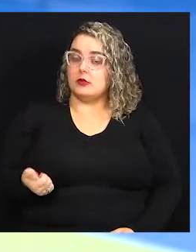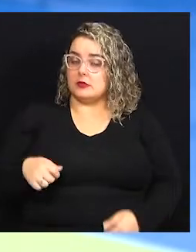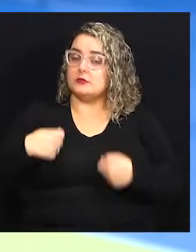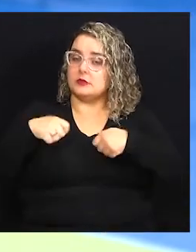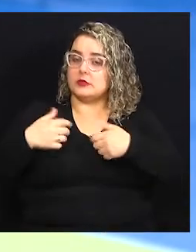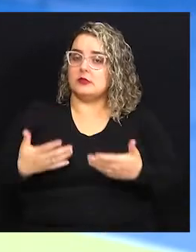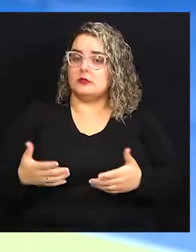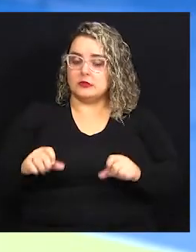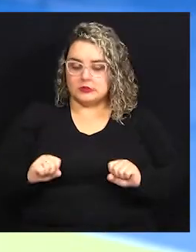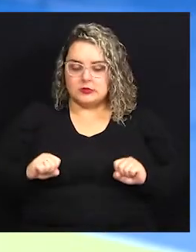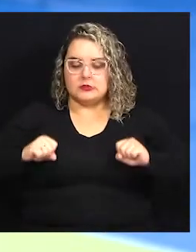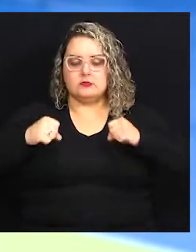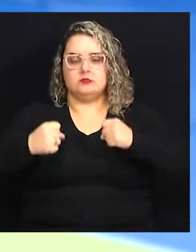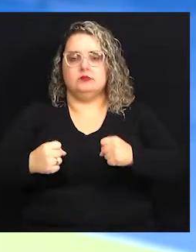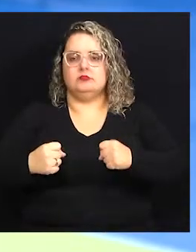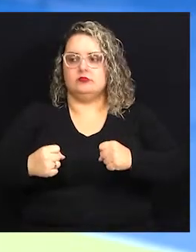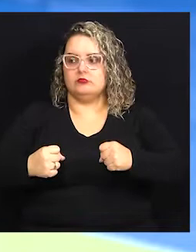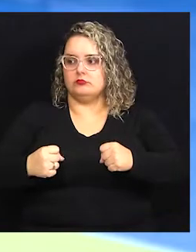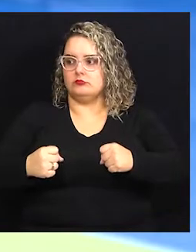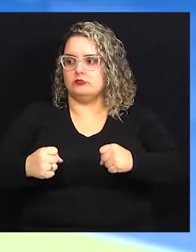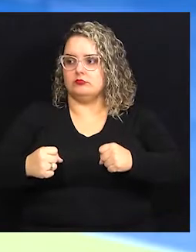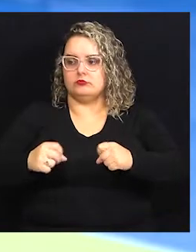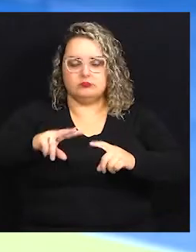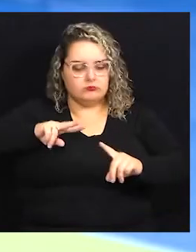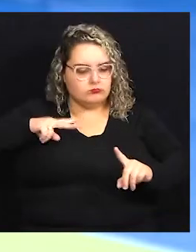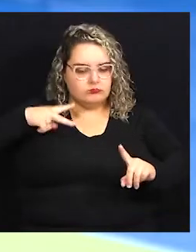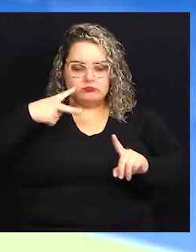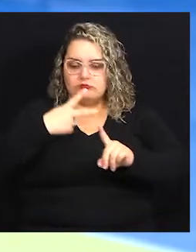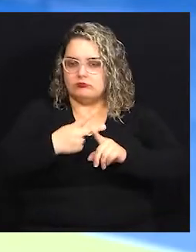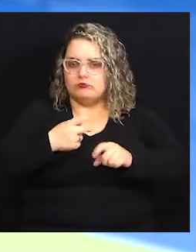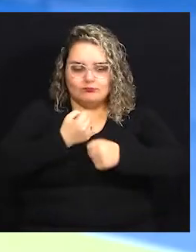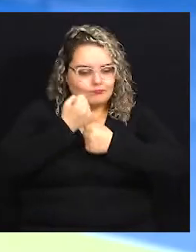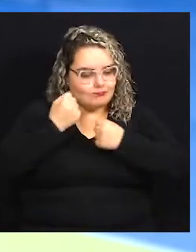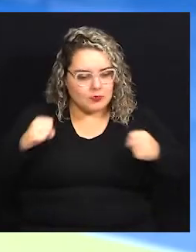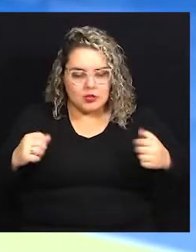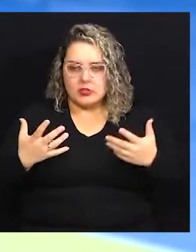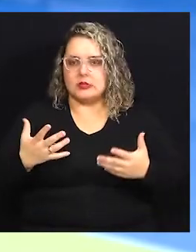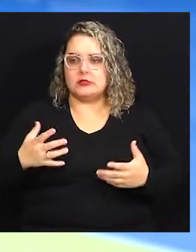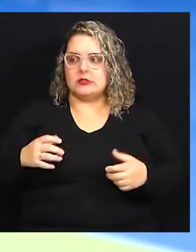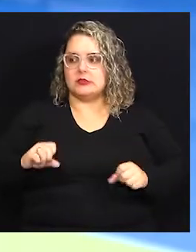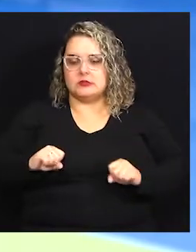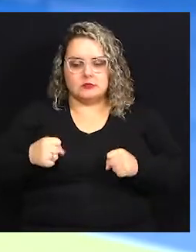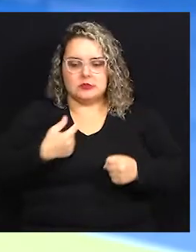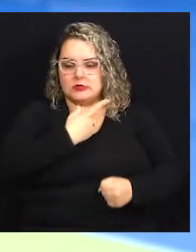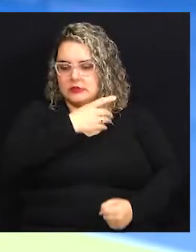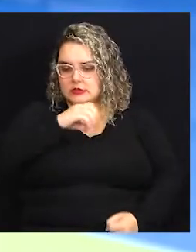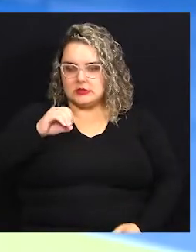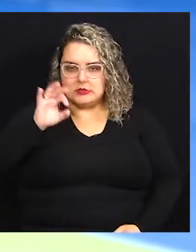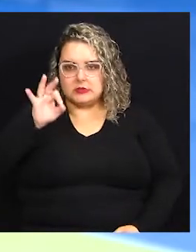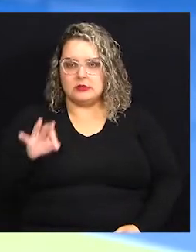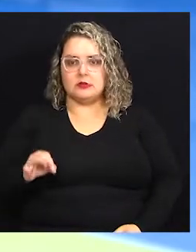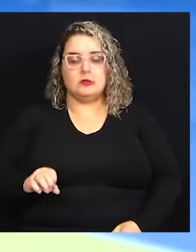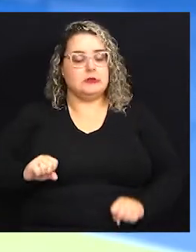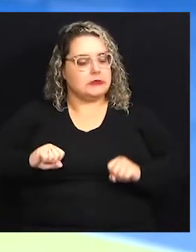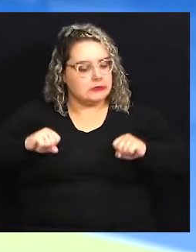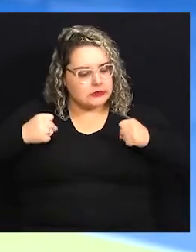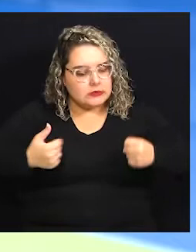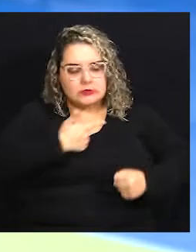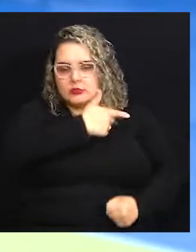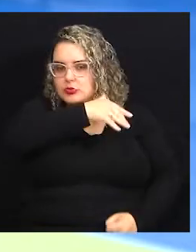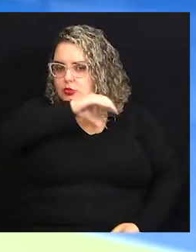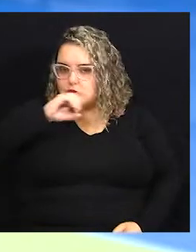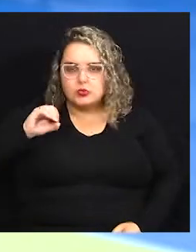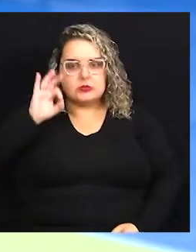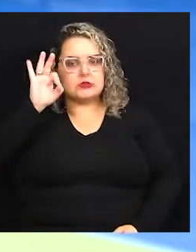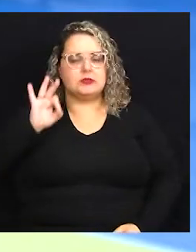empenho passou a ser gigantesco, como dizer assim. Se eu me empenhava 100%, eu tive que me empenhar 200% para que pudesse